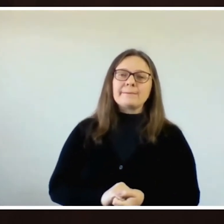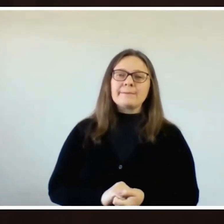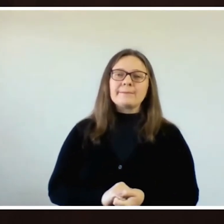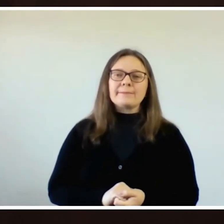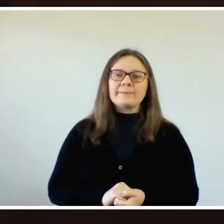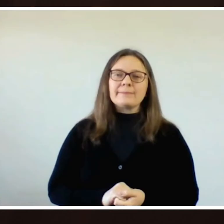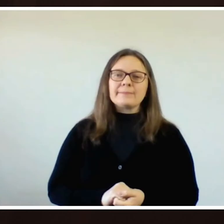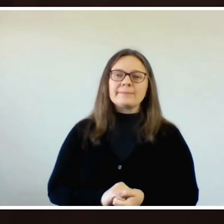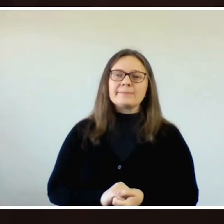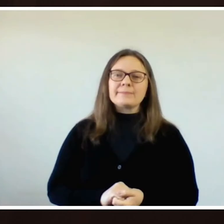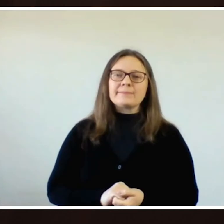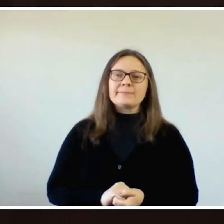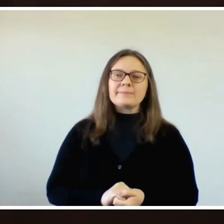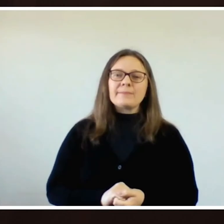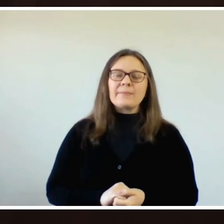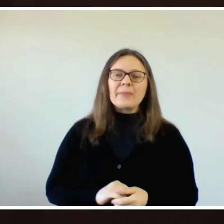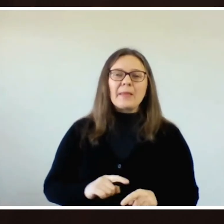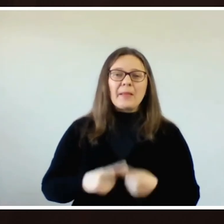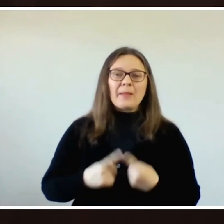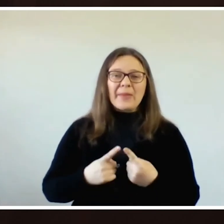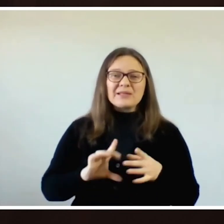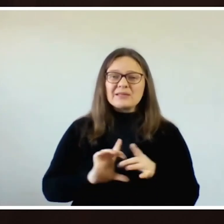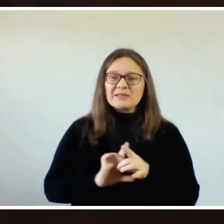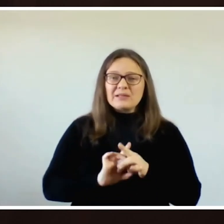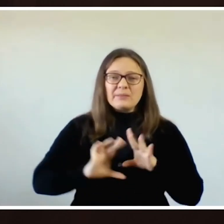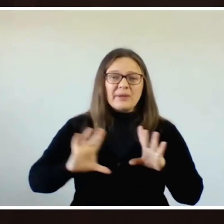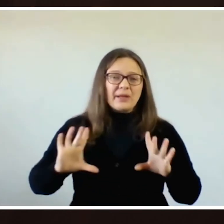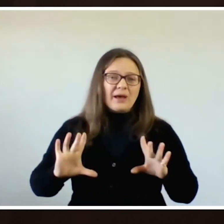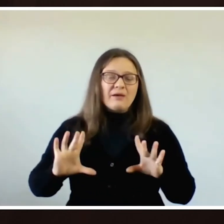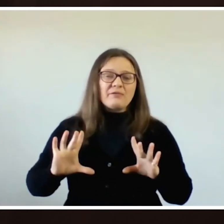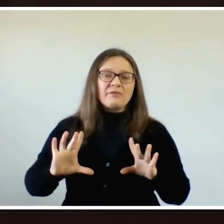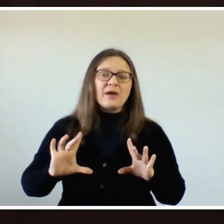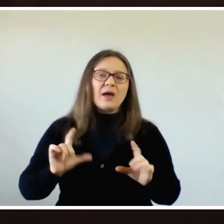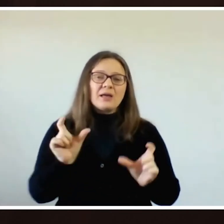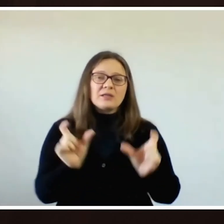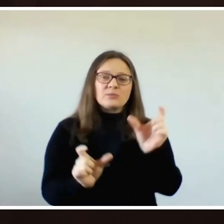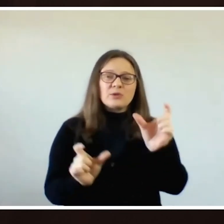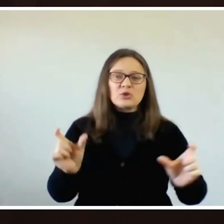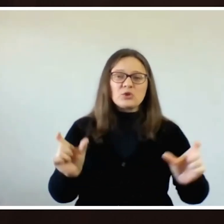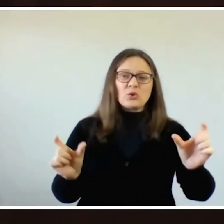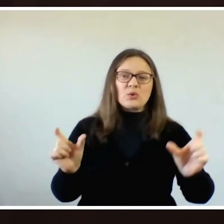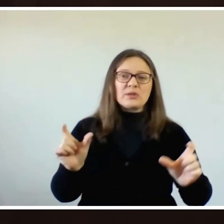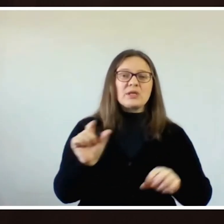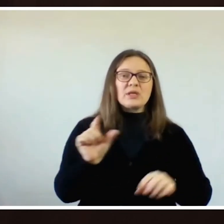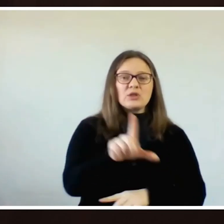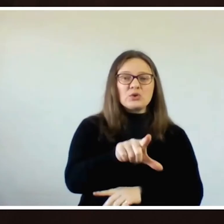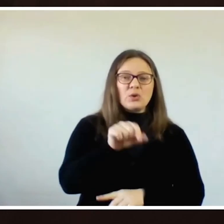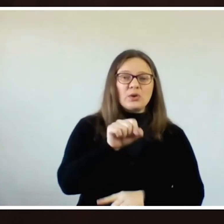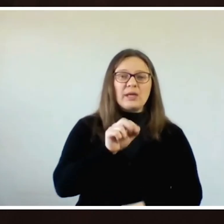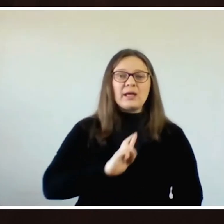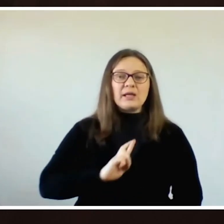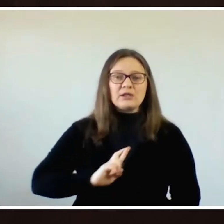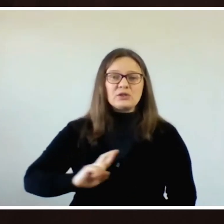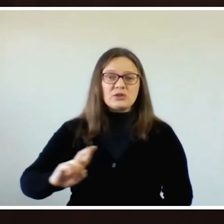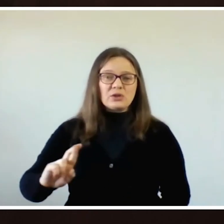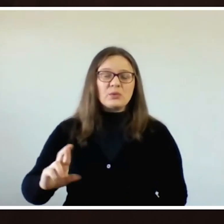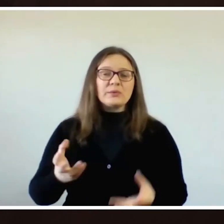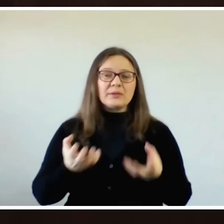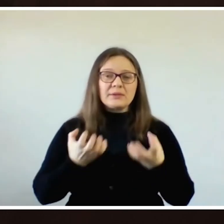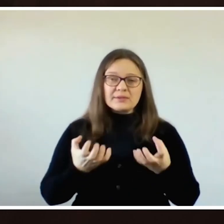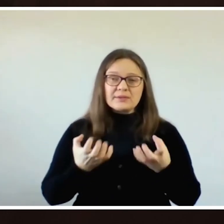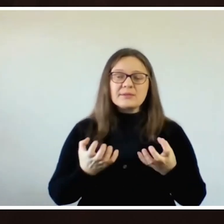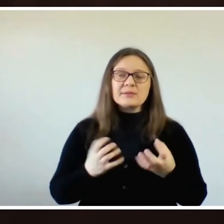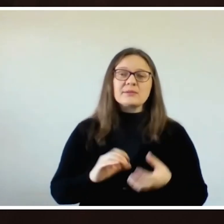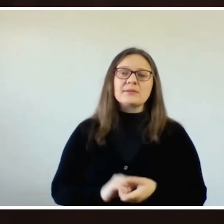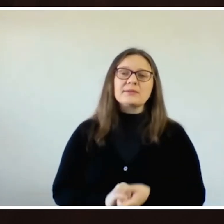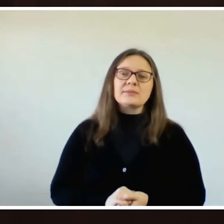quisesse adorar o paganismo, que fizesse. E Atanásio retorna a Alexandria. Joviano o confirma no cargo e o convida